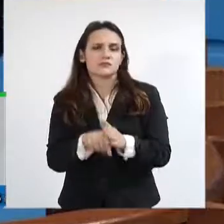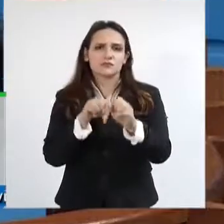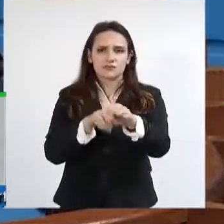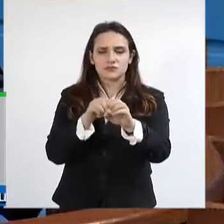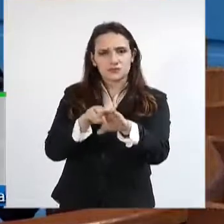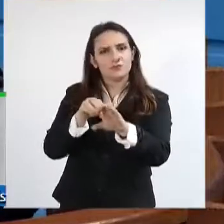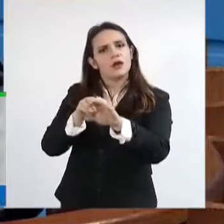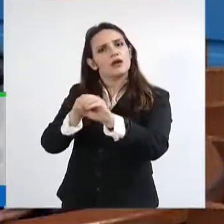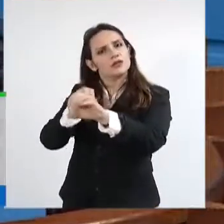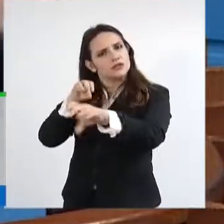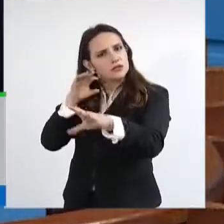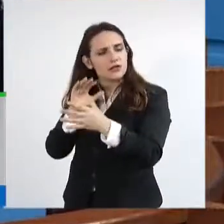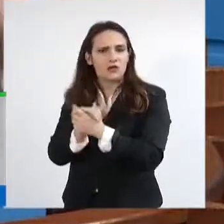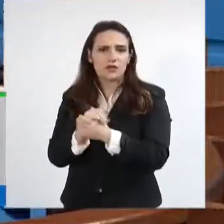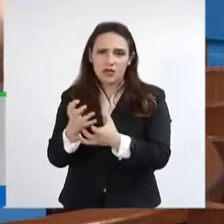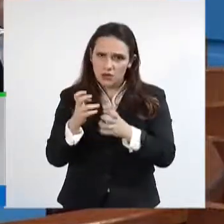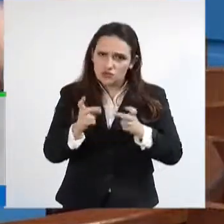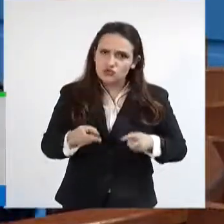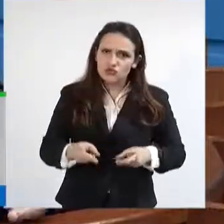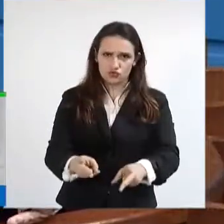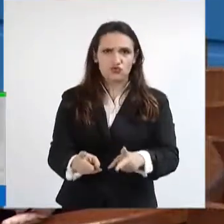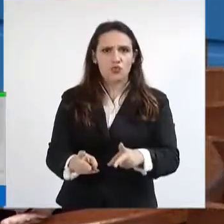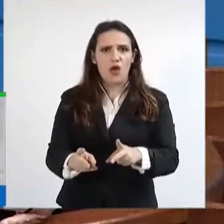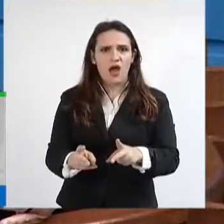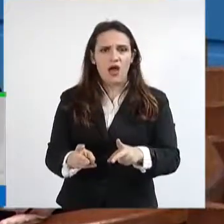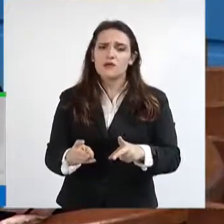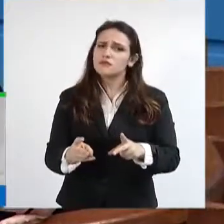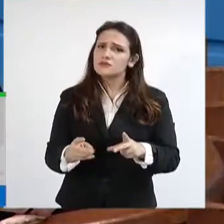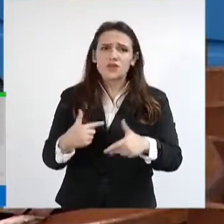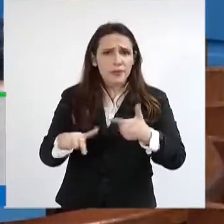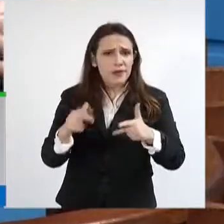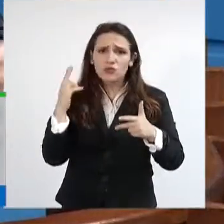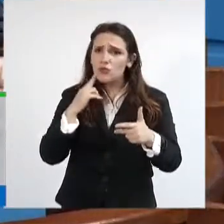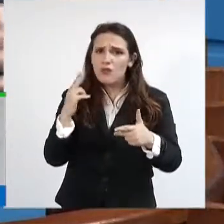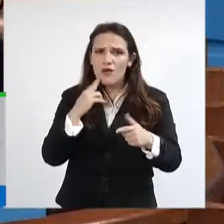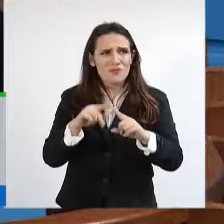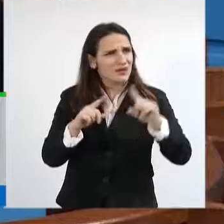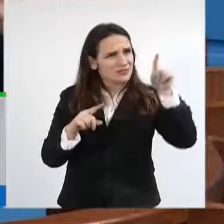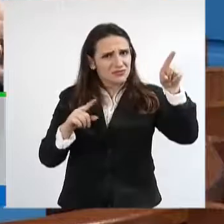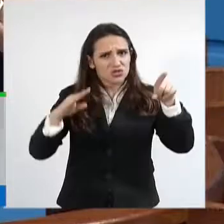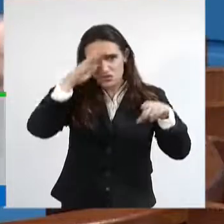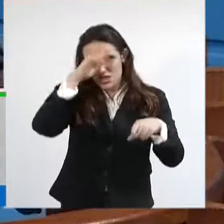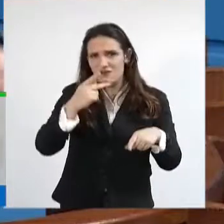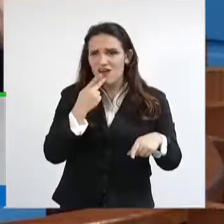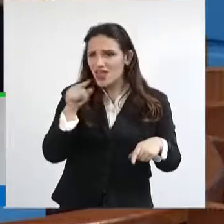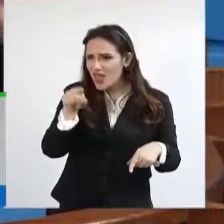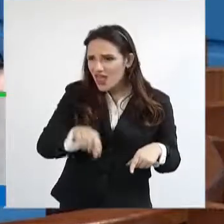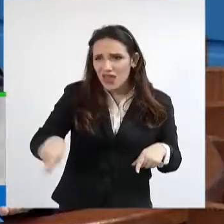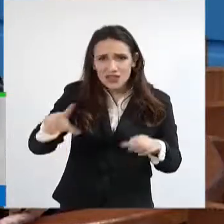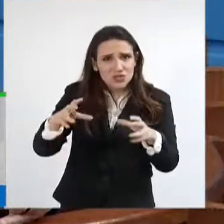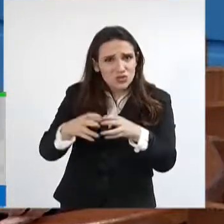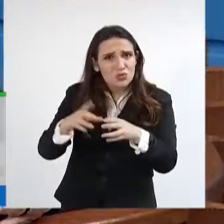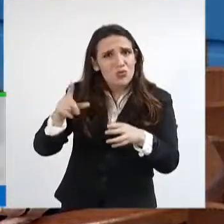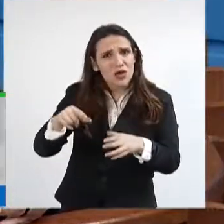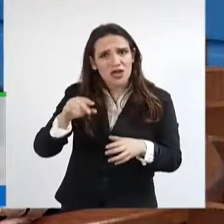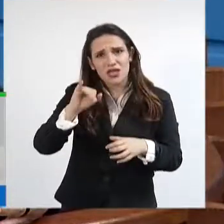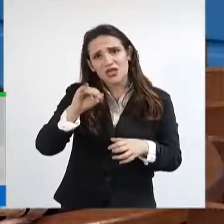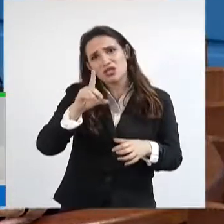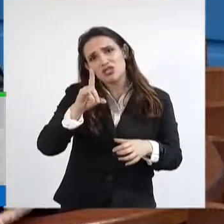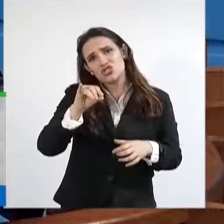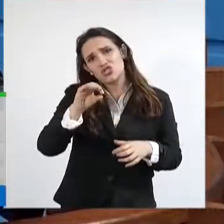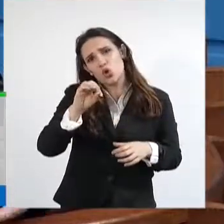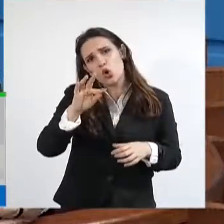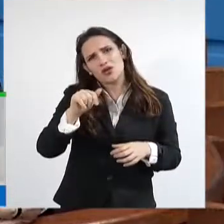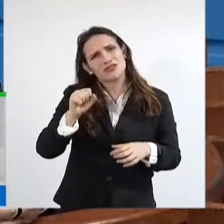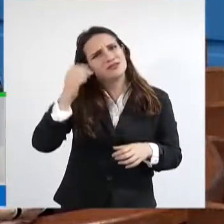sem prejuízo para a produção acadêmica, chamar essas pessoas de idiotas